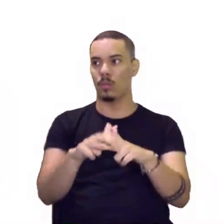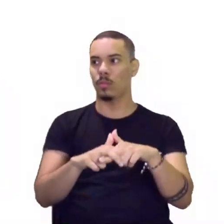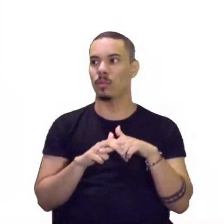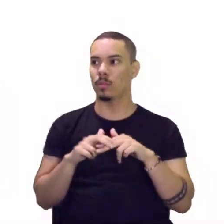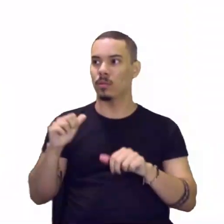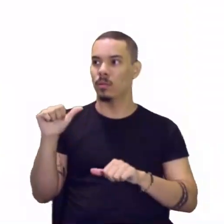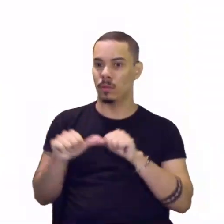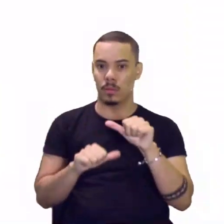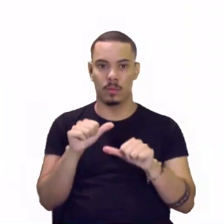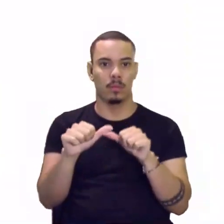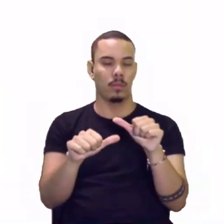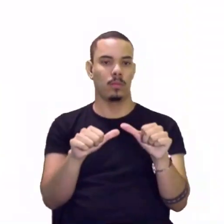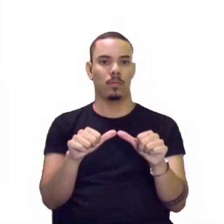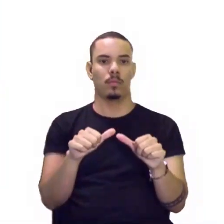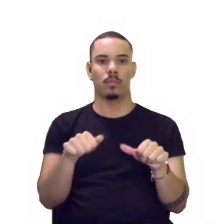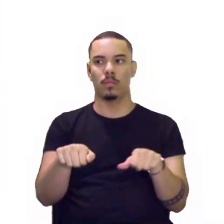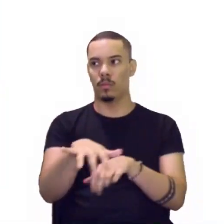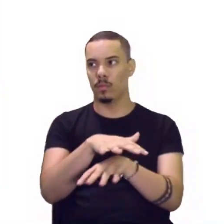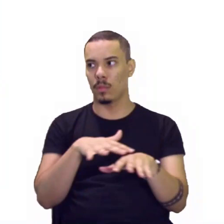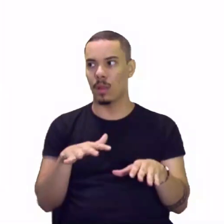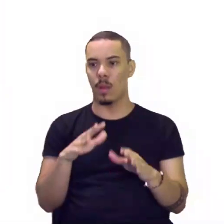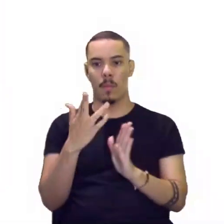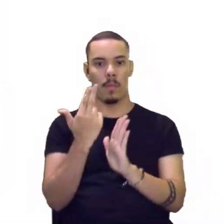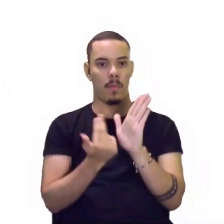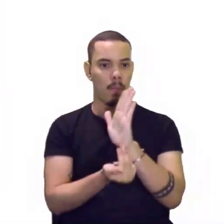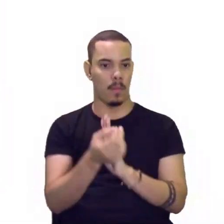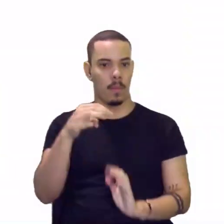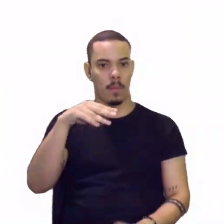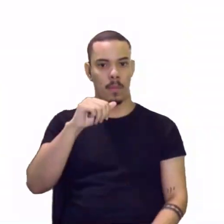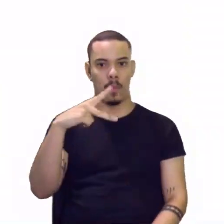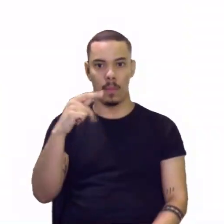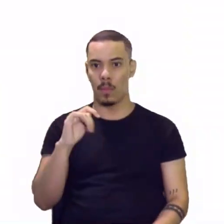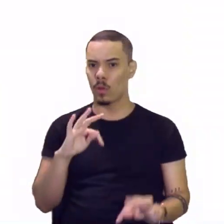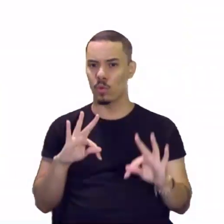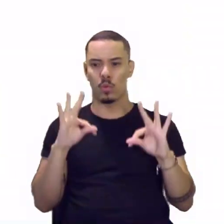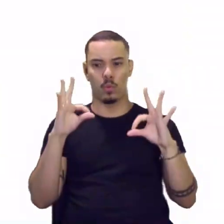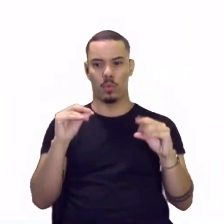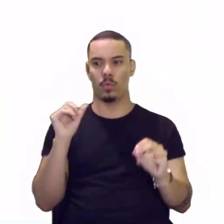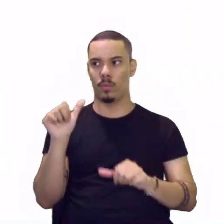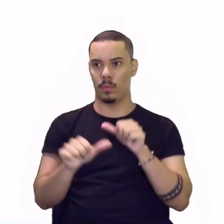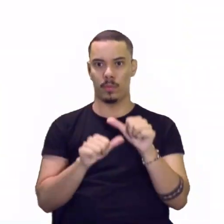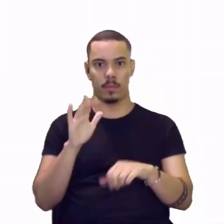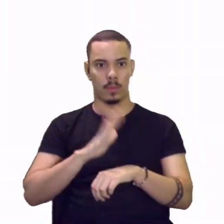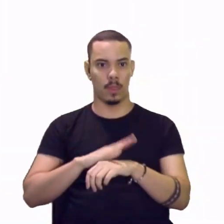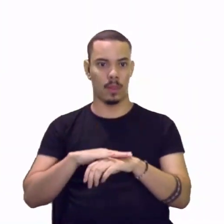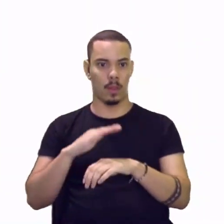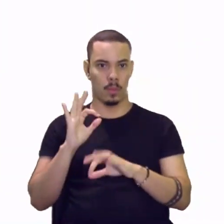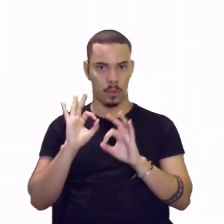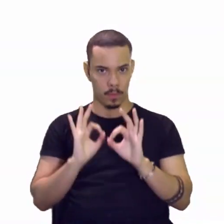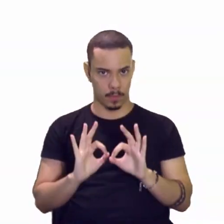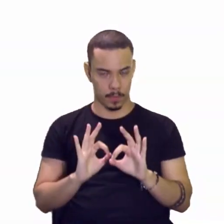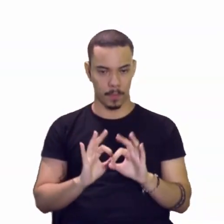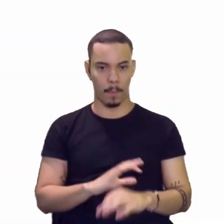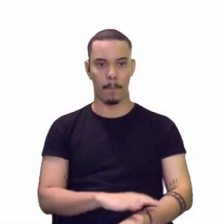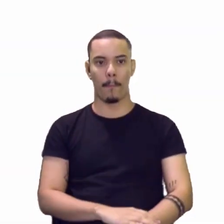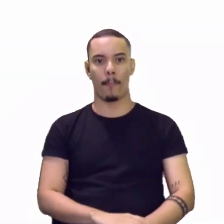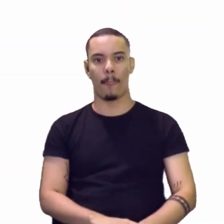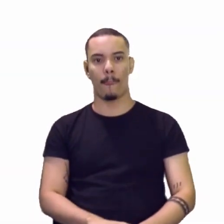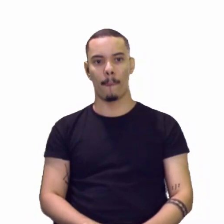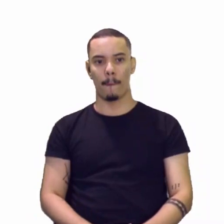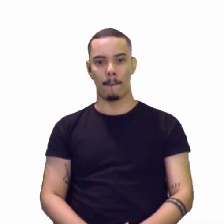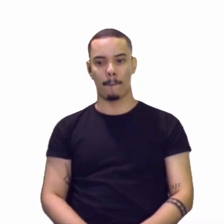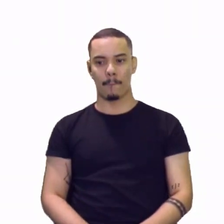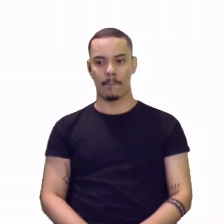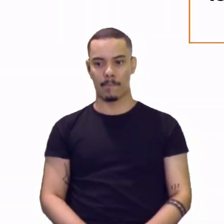também, as confecções de mapa, de regiões, elas foram modificando com o passar do tempo. Verdade. Beleza. Vamos lá, continuando.